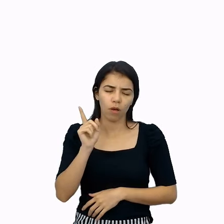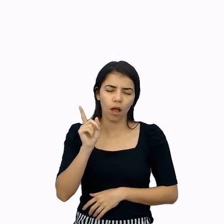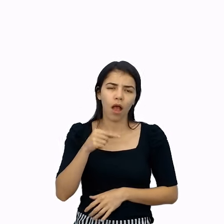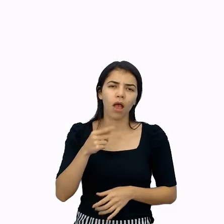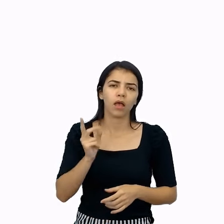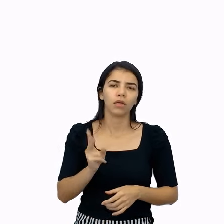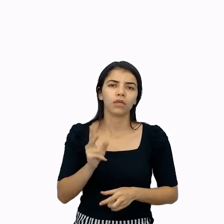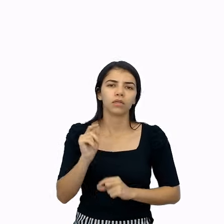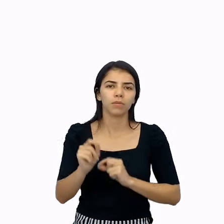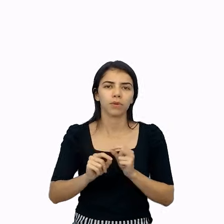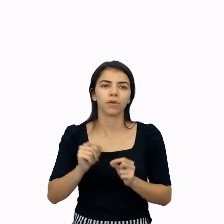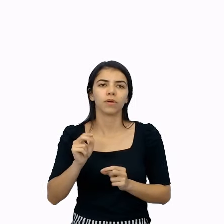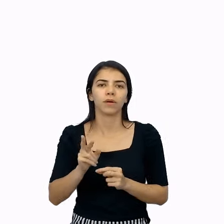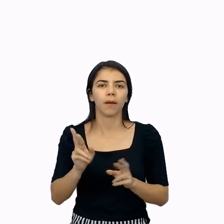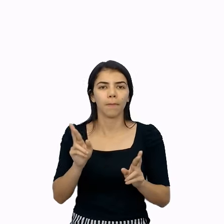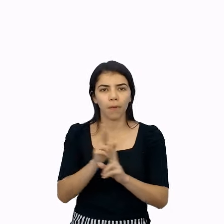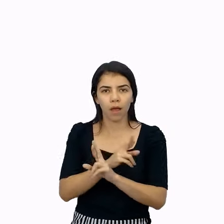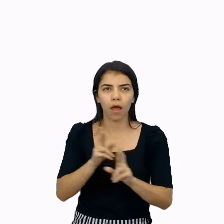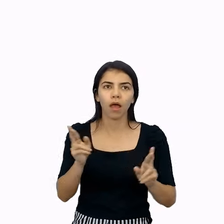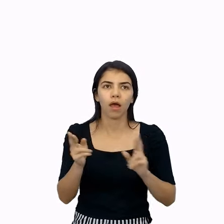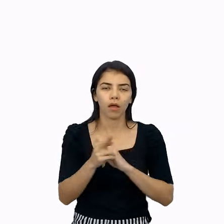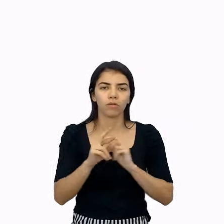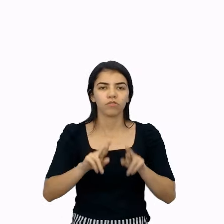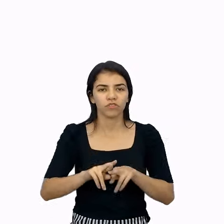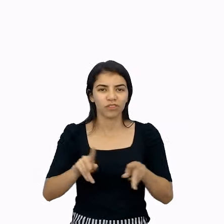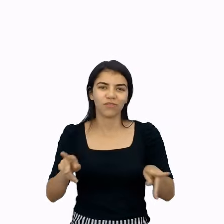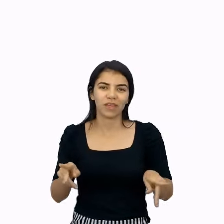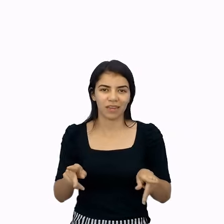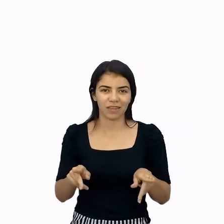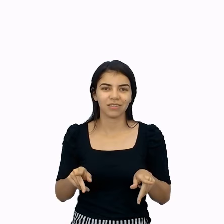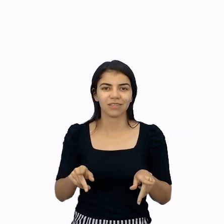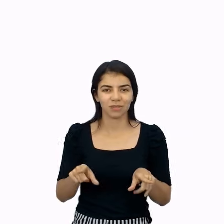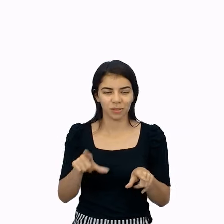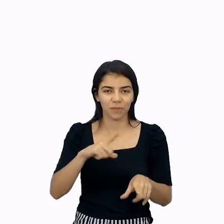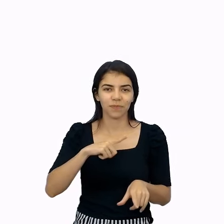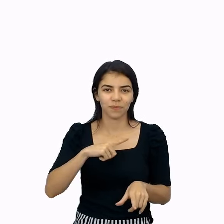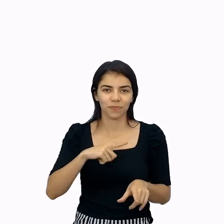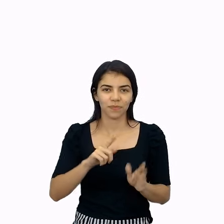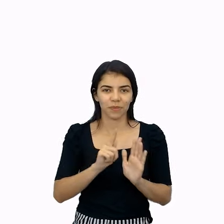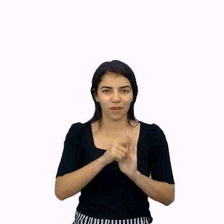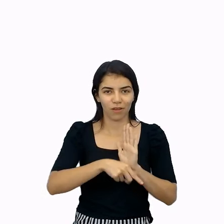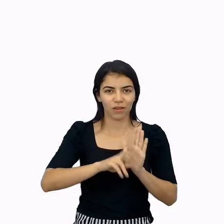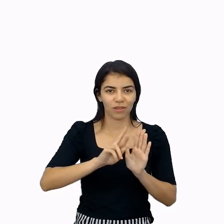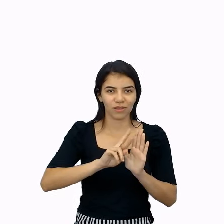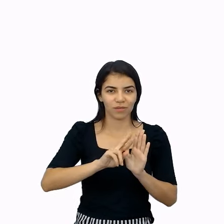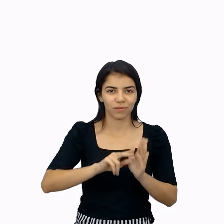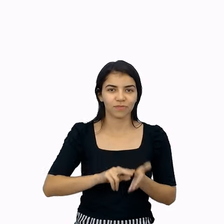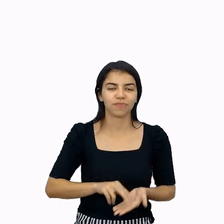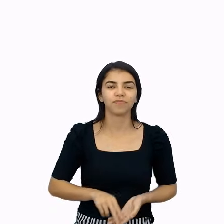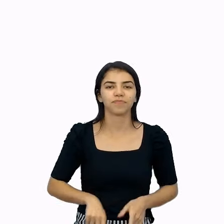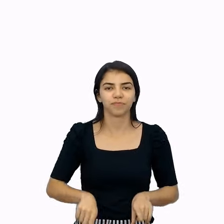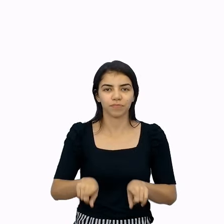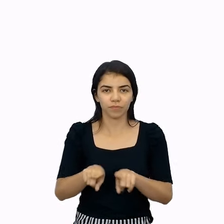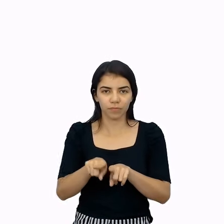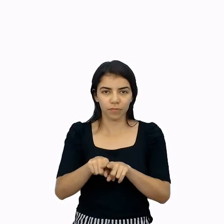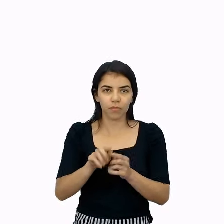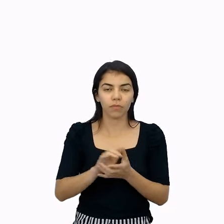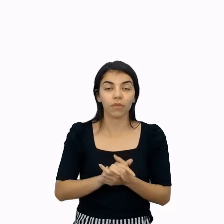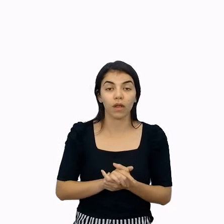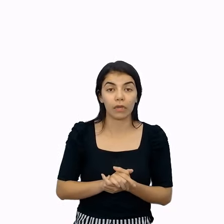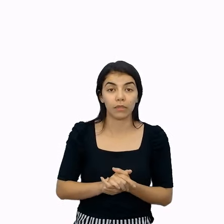sempre há essa interdiscursividade presente em vários gêneros textuais. Pensando na